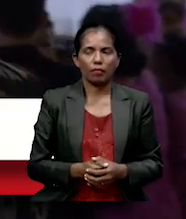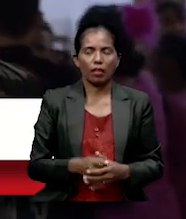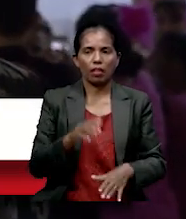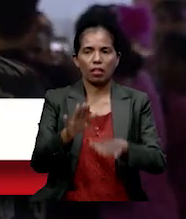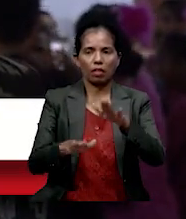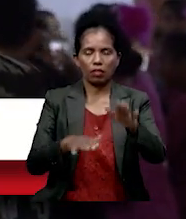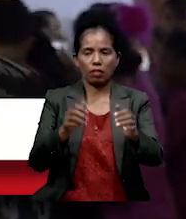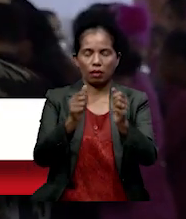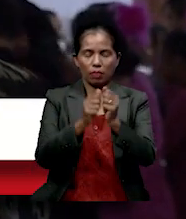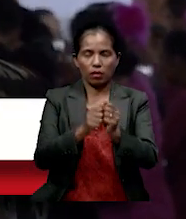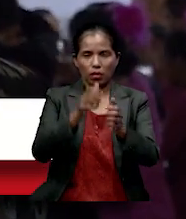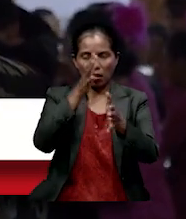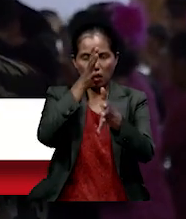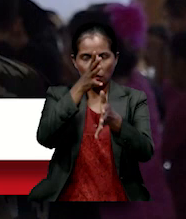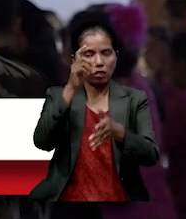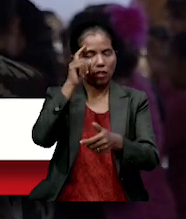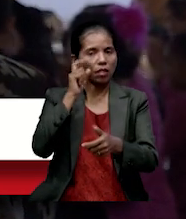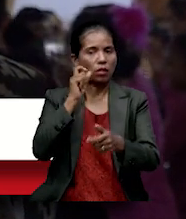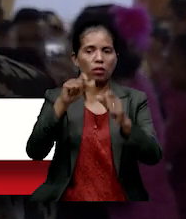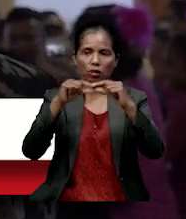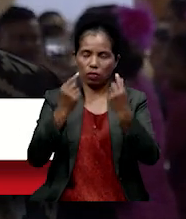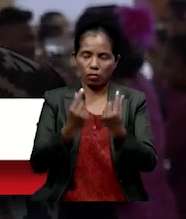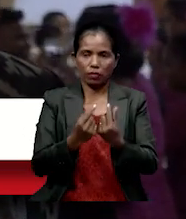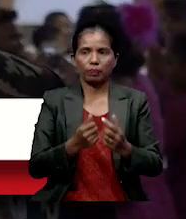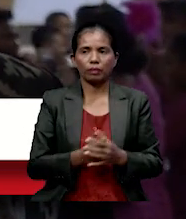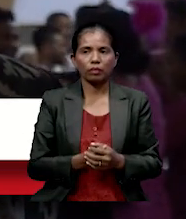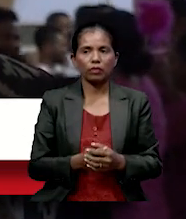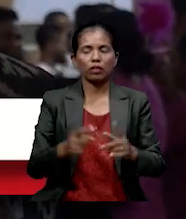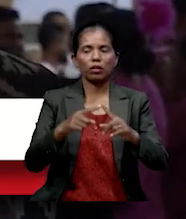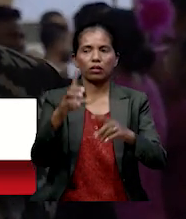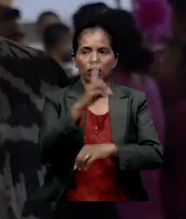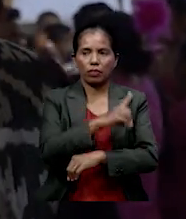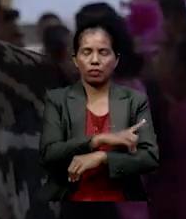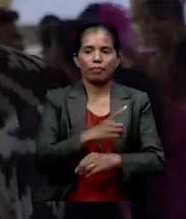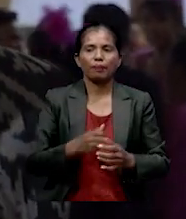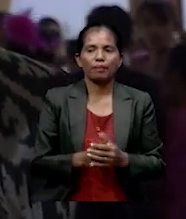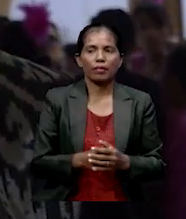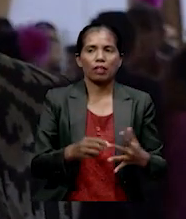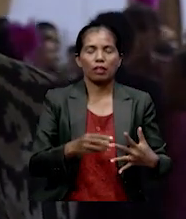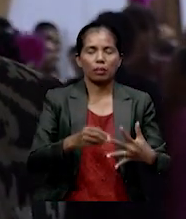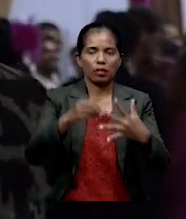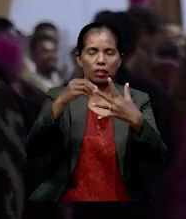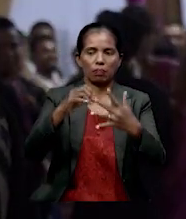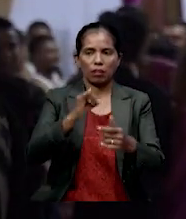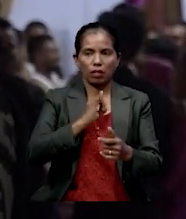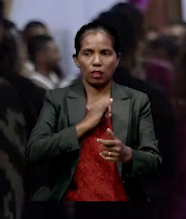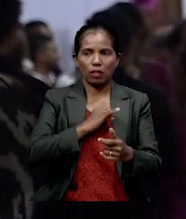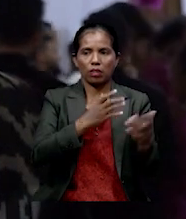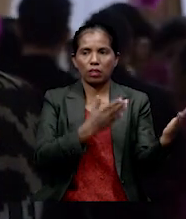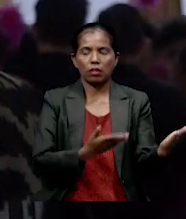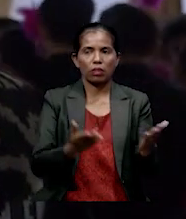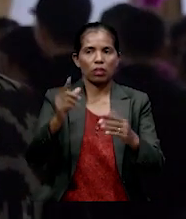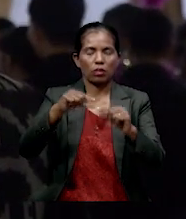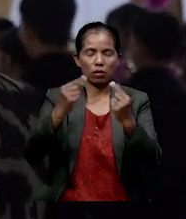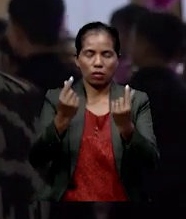hamudo ko Avonana honi equipa, ba uhin lorong yang ne spesial me hau lori ho grupo movimento